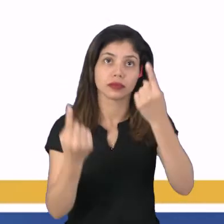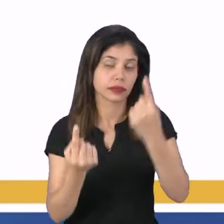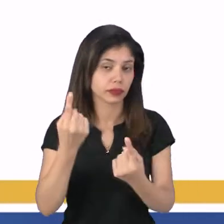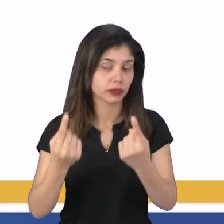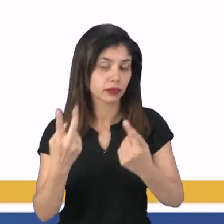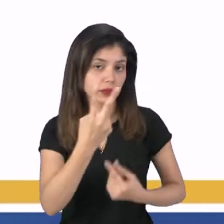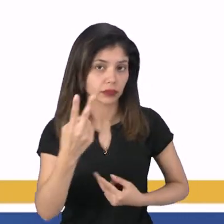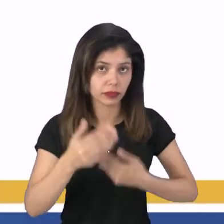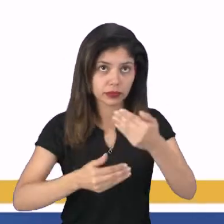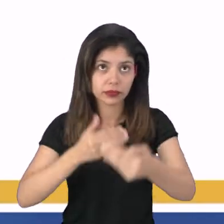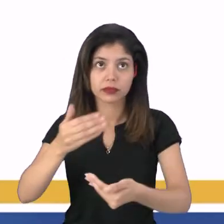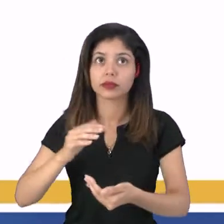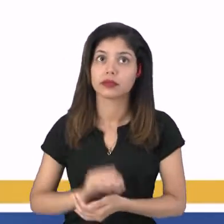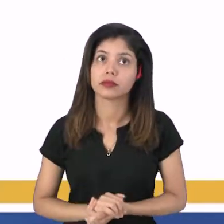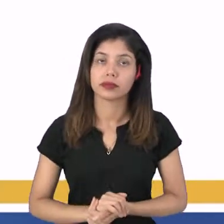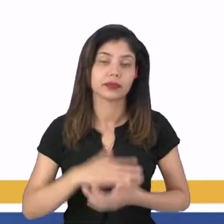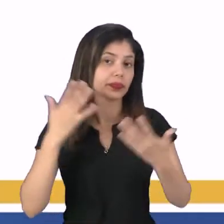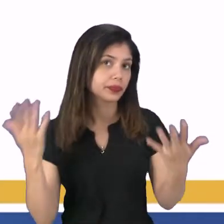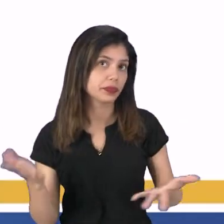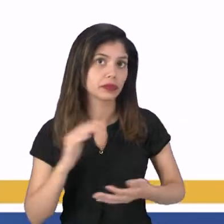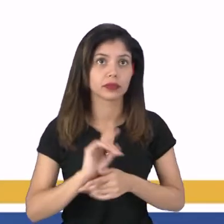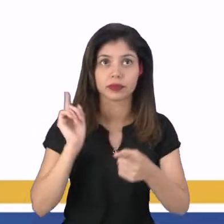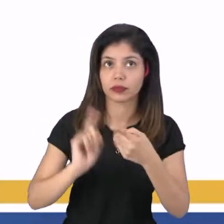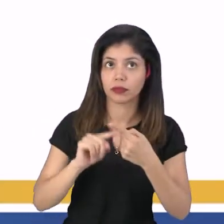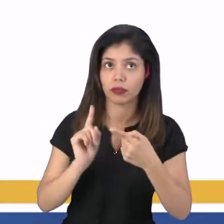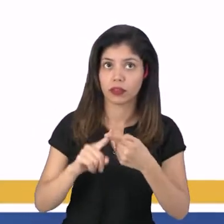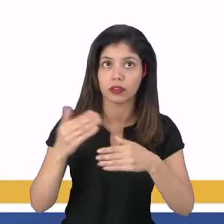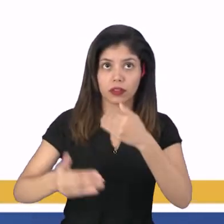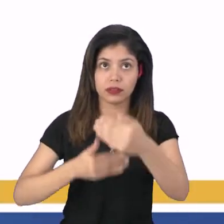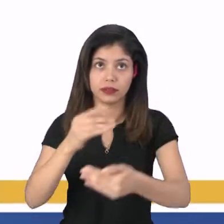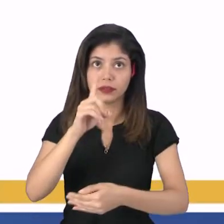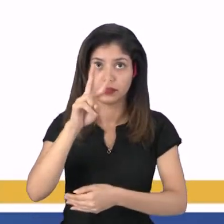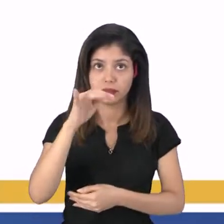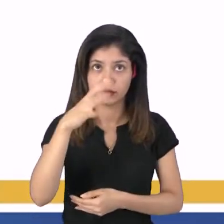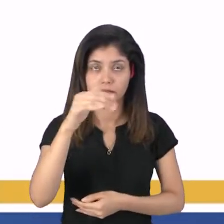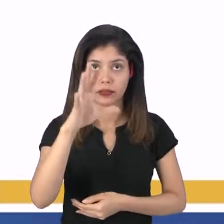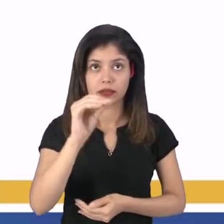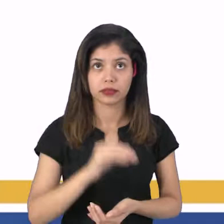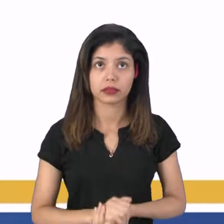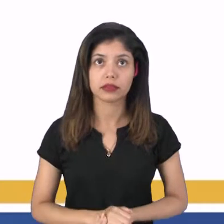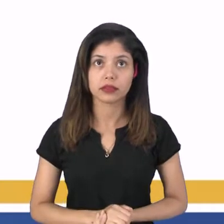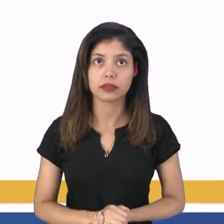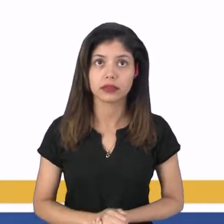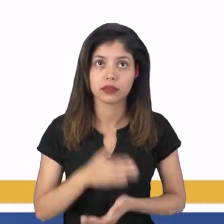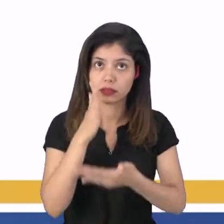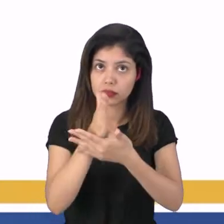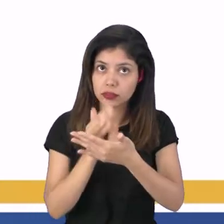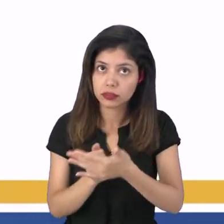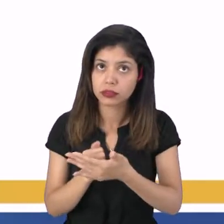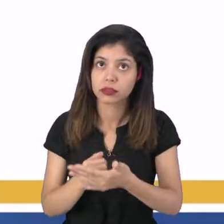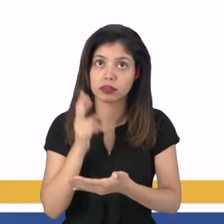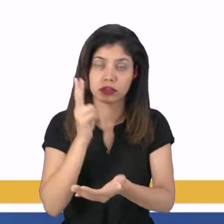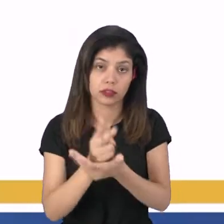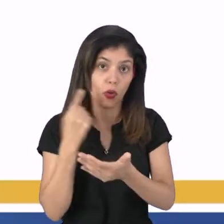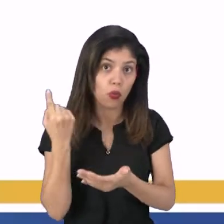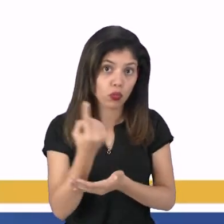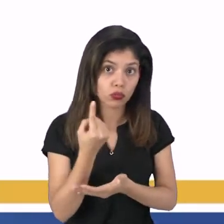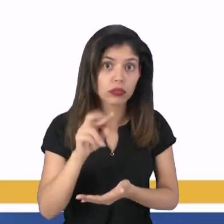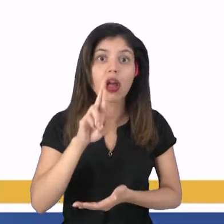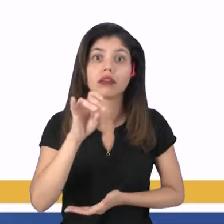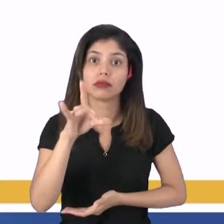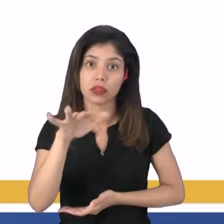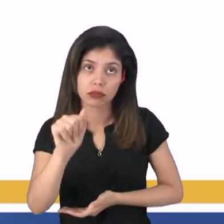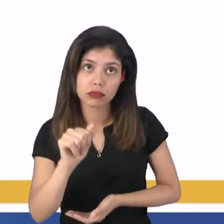diferença entre esses dois processos é a seguinte. Primeiro, no processo de derivação, a gente parte de um único